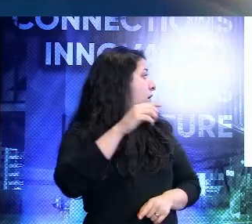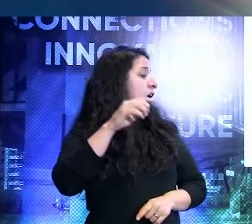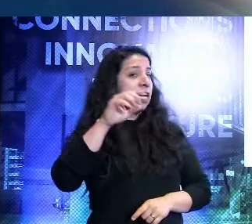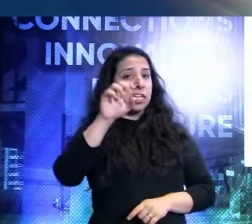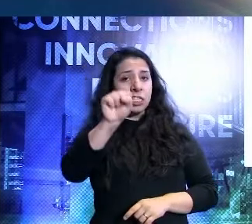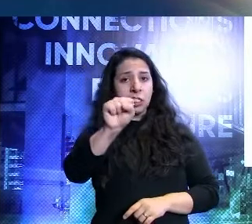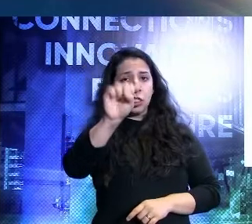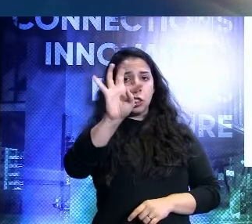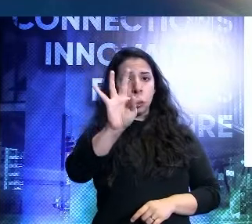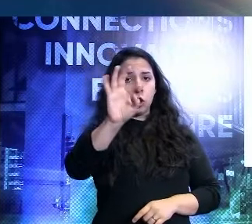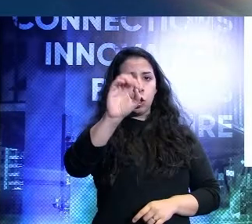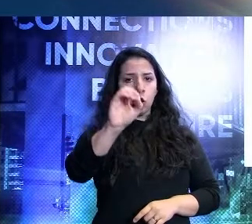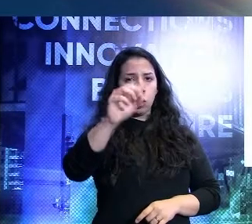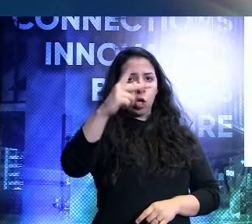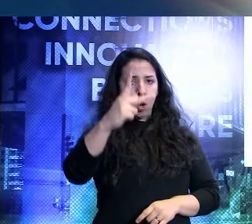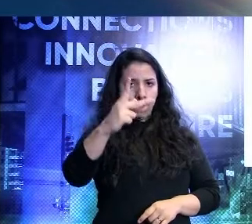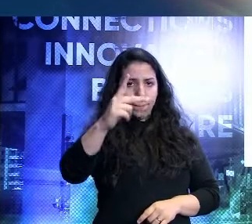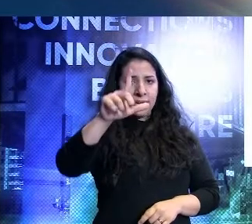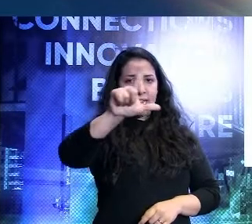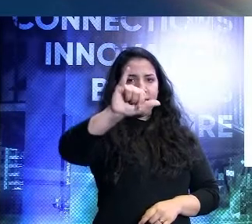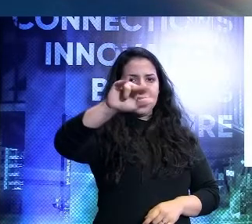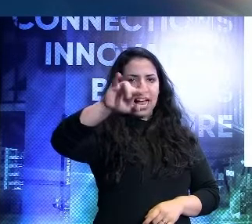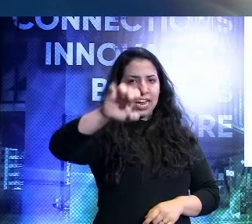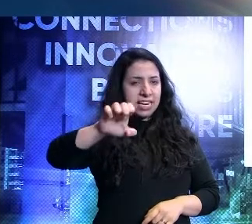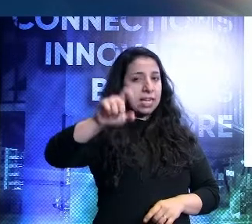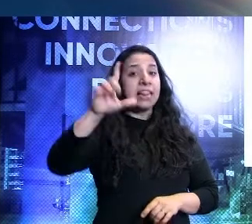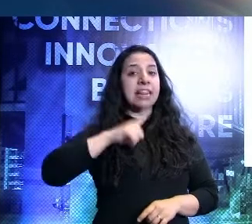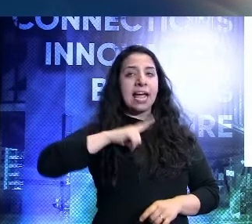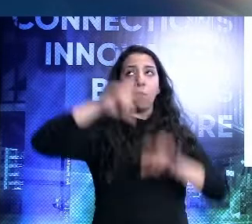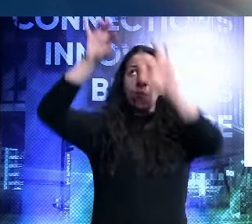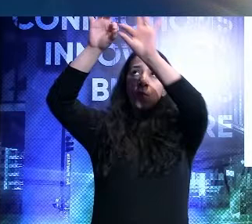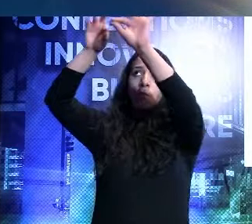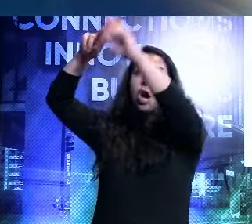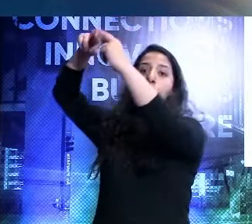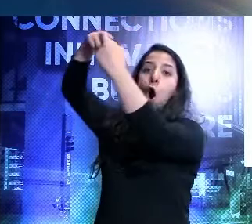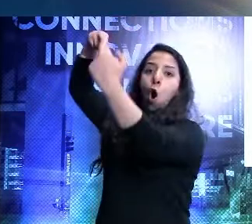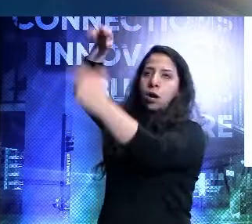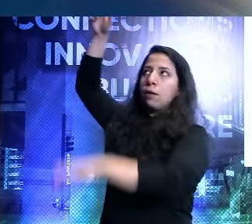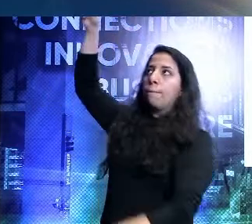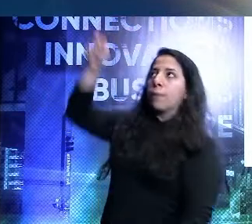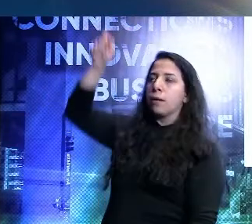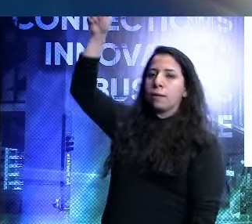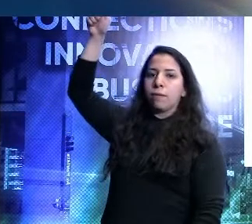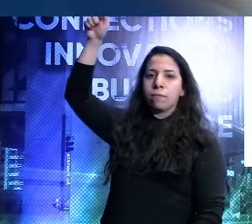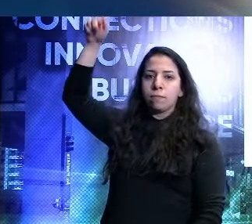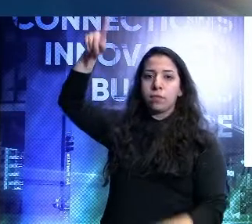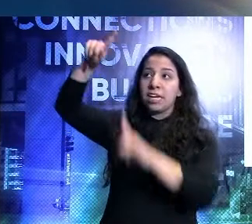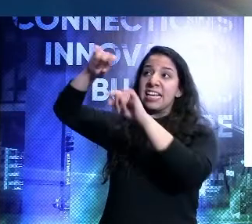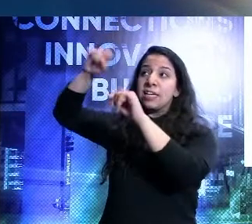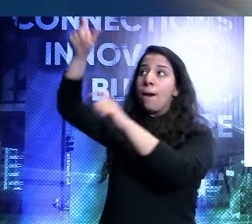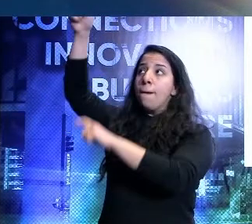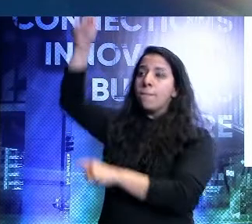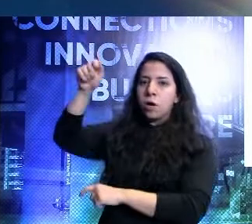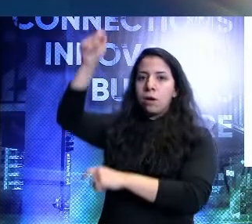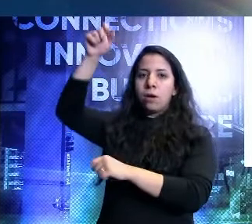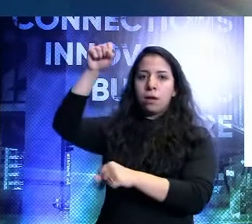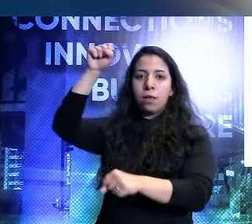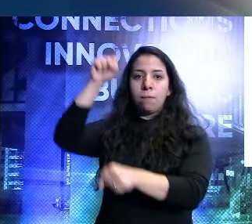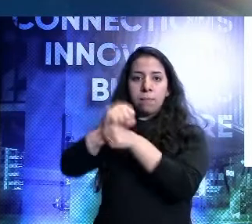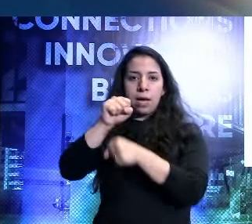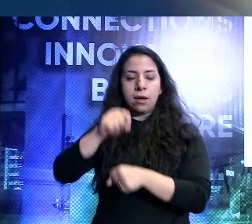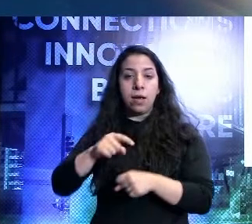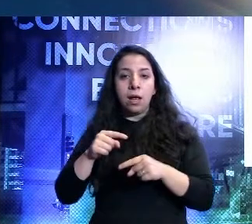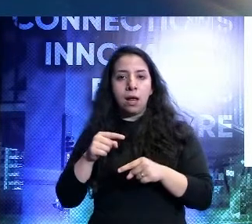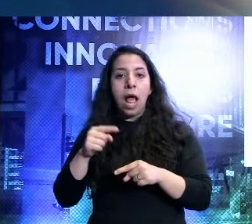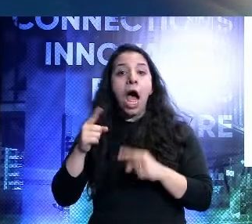cada cordinha dessa, geralmente tem 3, né? Toca uma música. Uma música, quando toca, chama, é problema elétrico. Vai